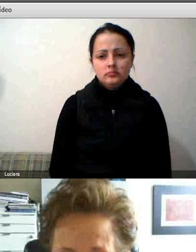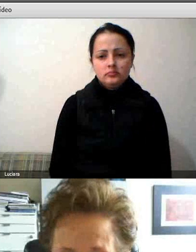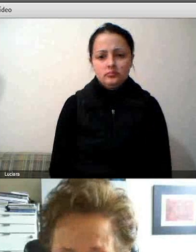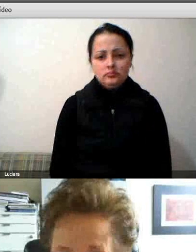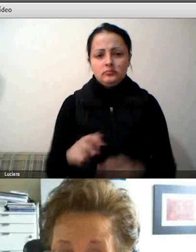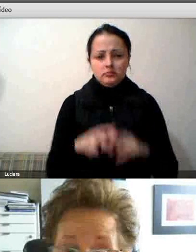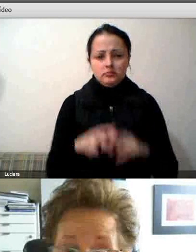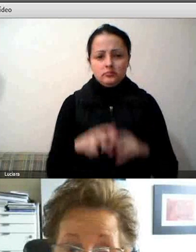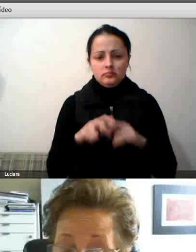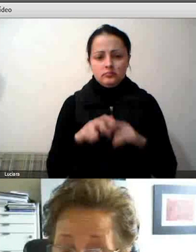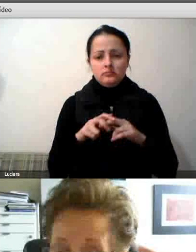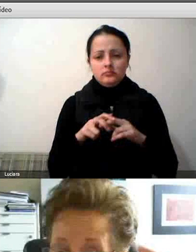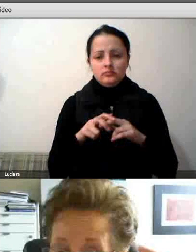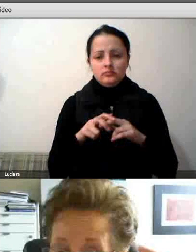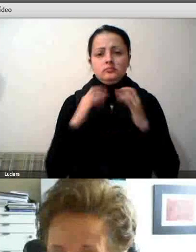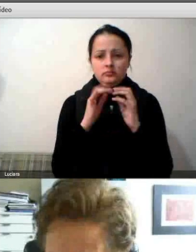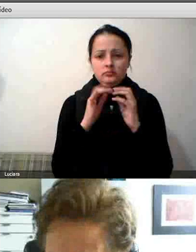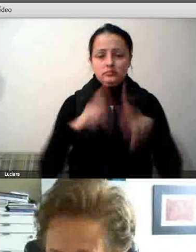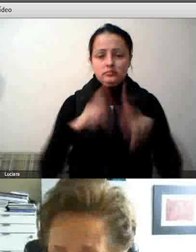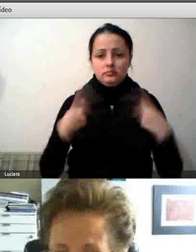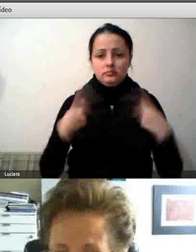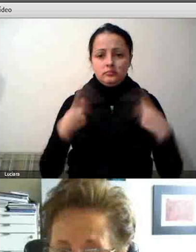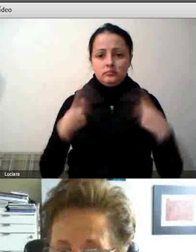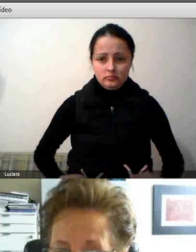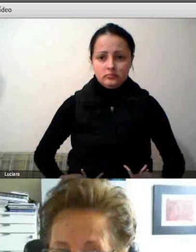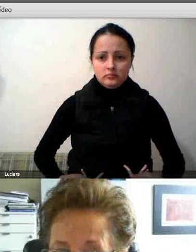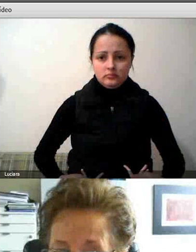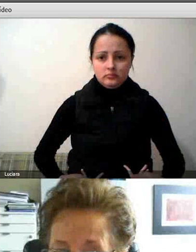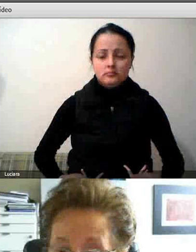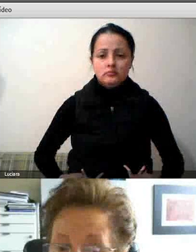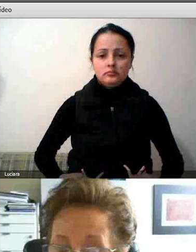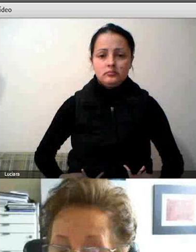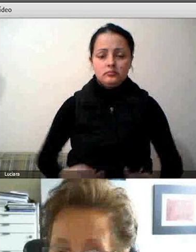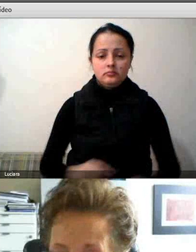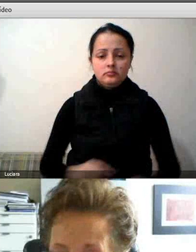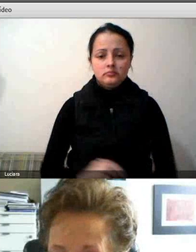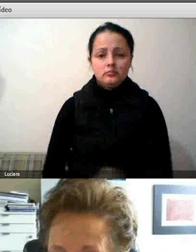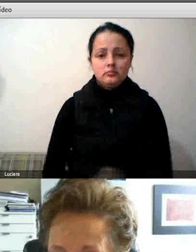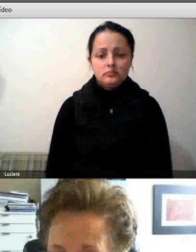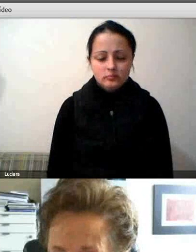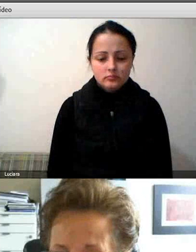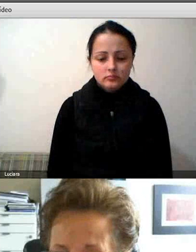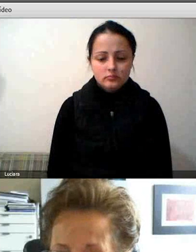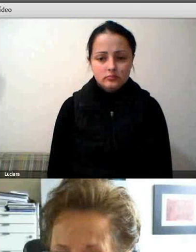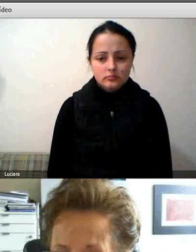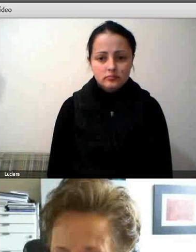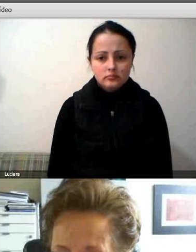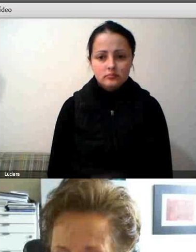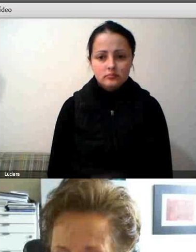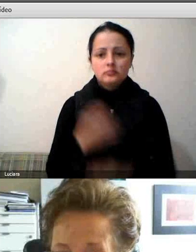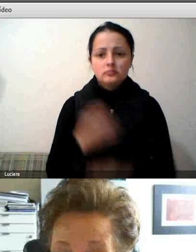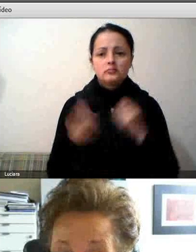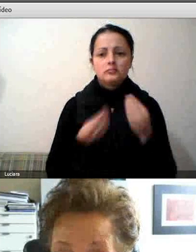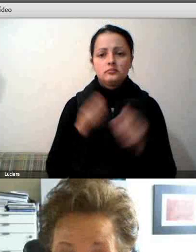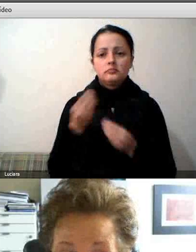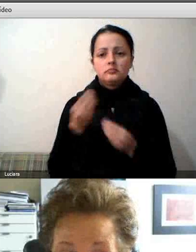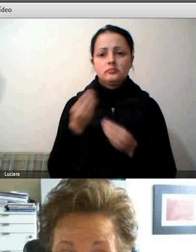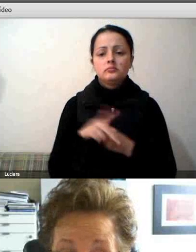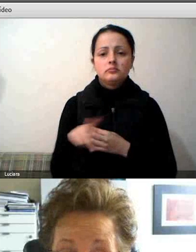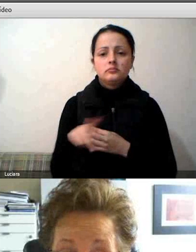do exterior, processando mentalmente e enviando à